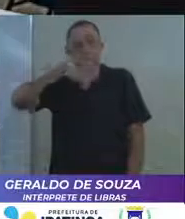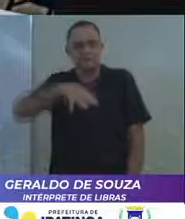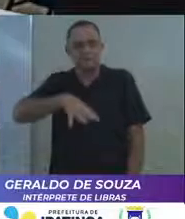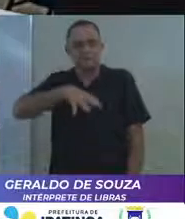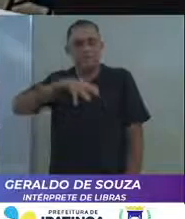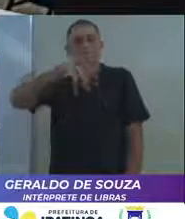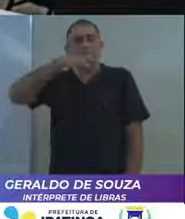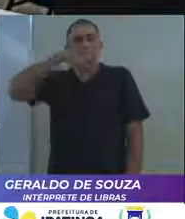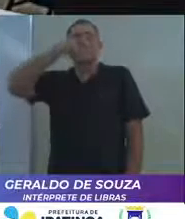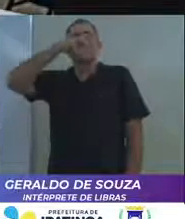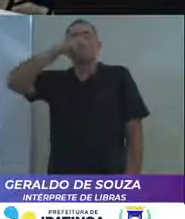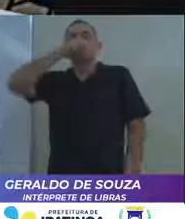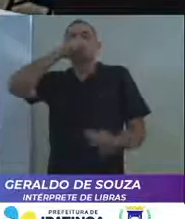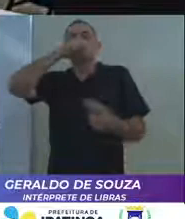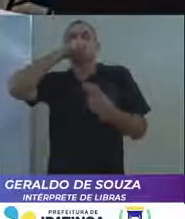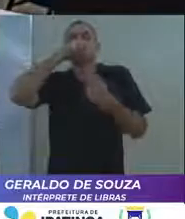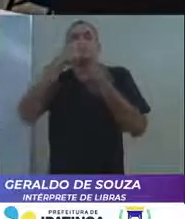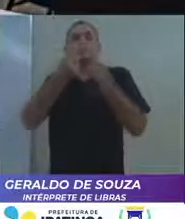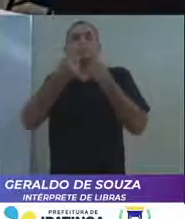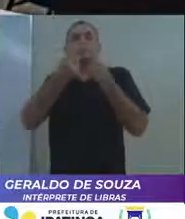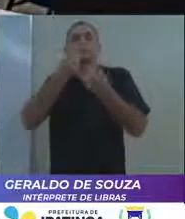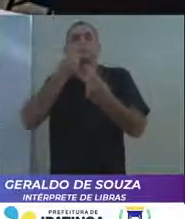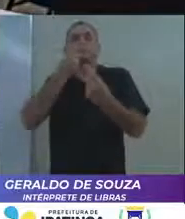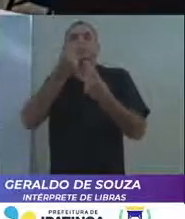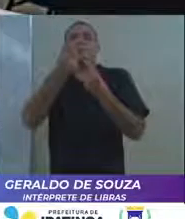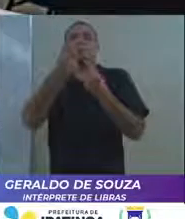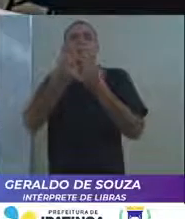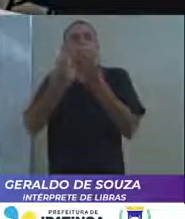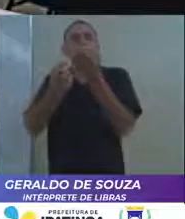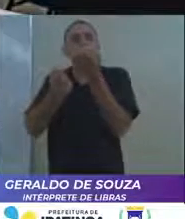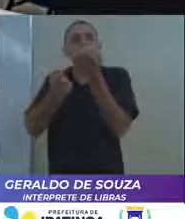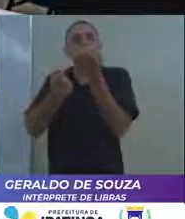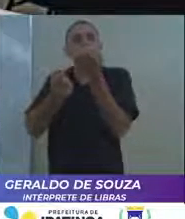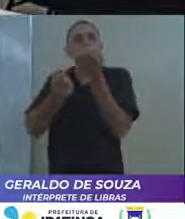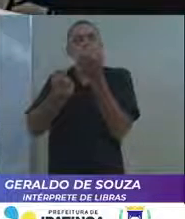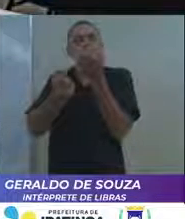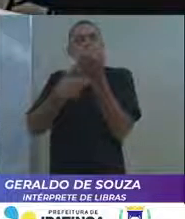é fundamental, tá?